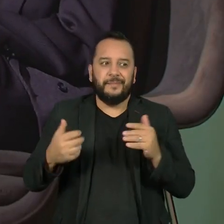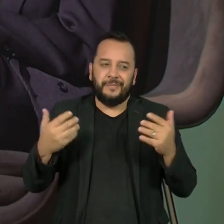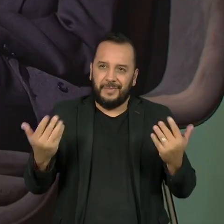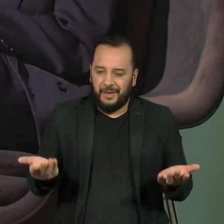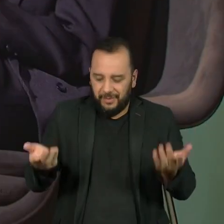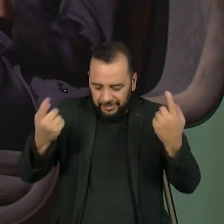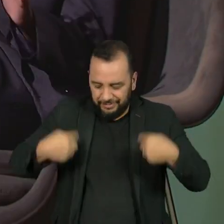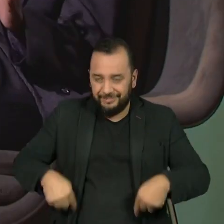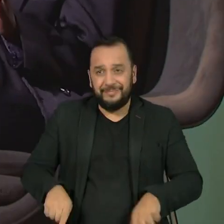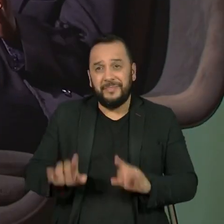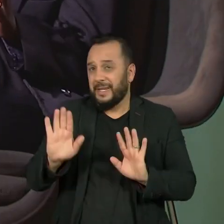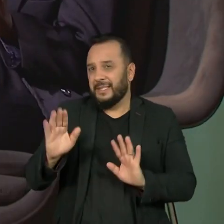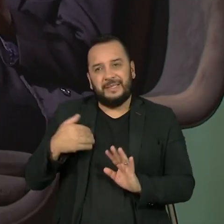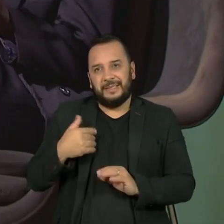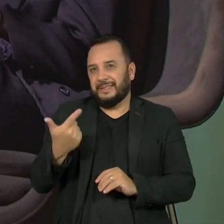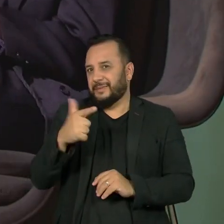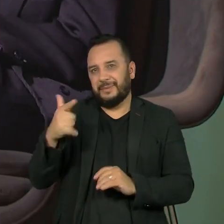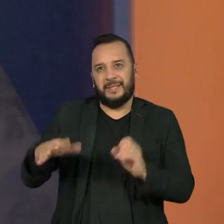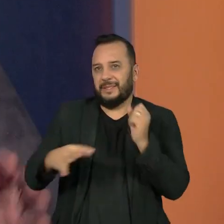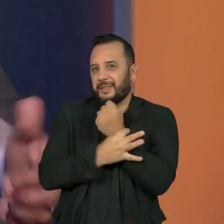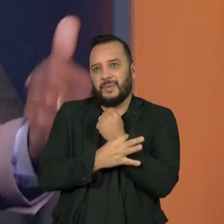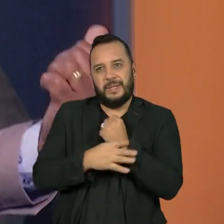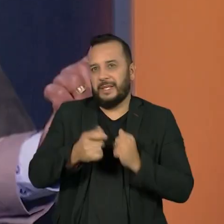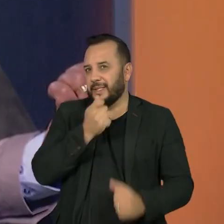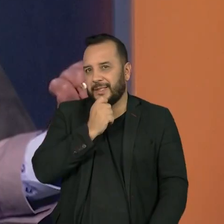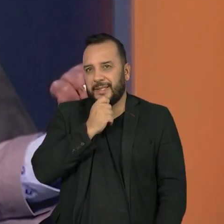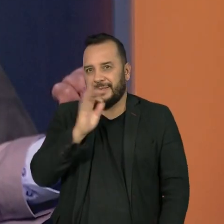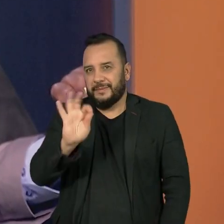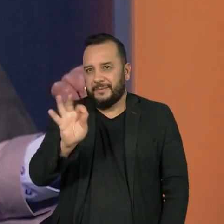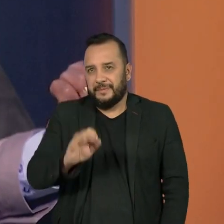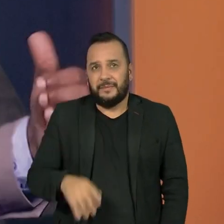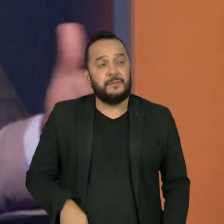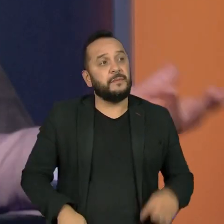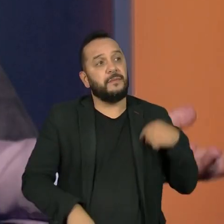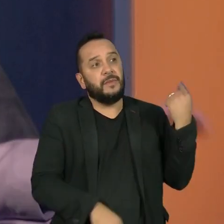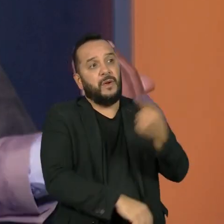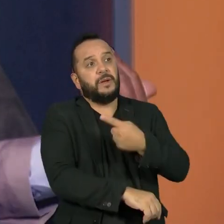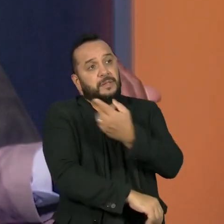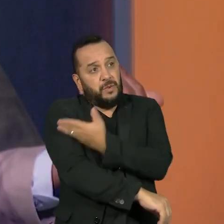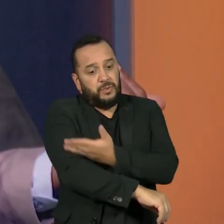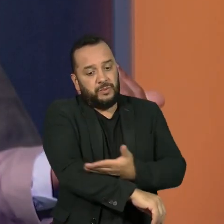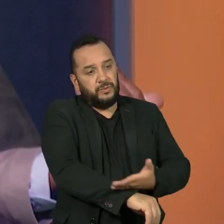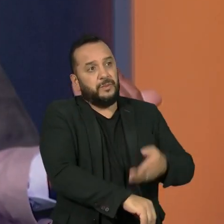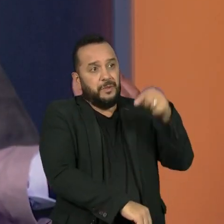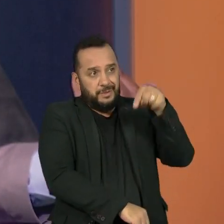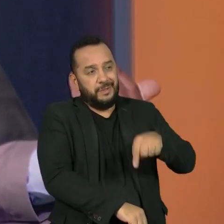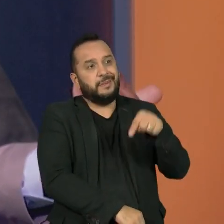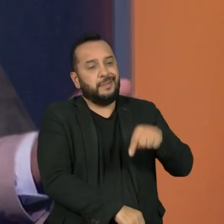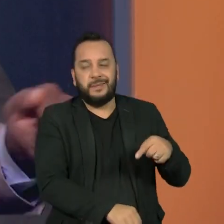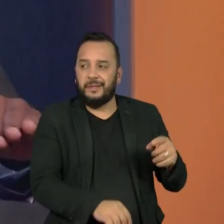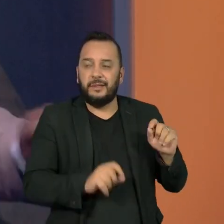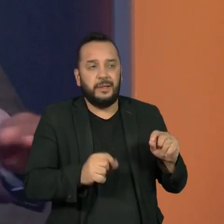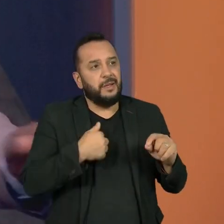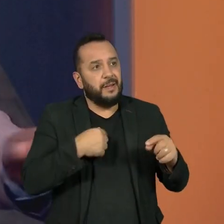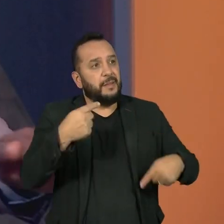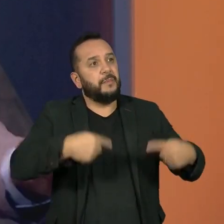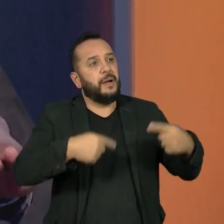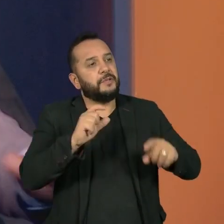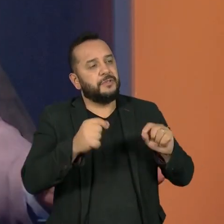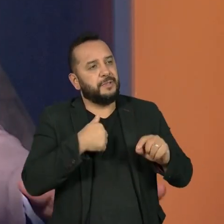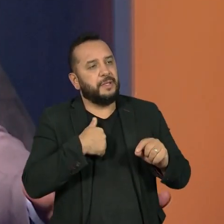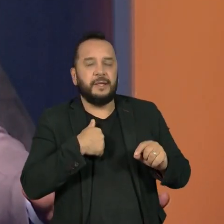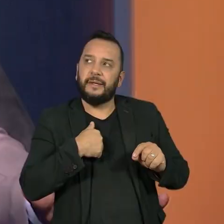então não existe segurança ainda. Porque a gente acostumou aqui no debate do lado de fora, né, que o racismo